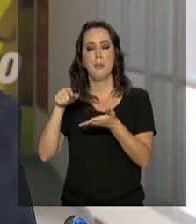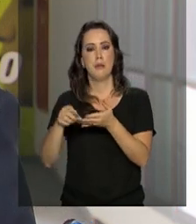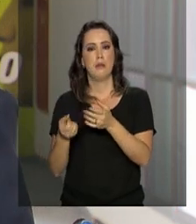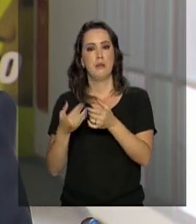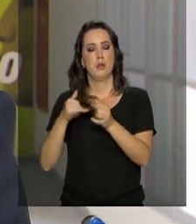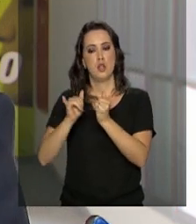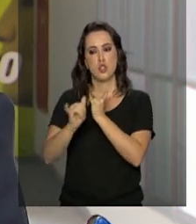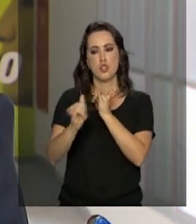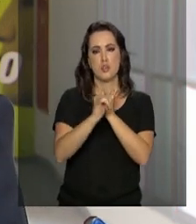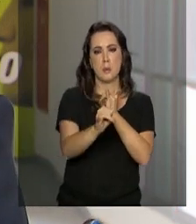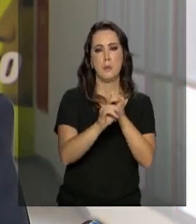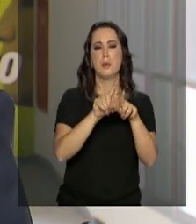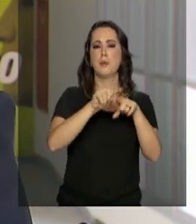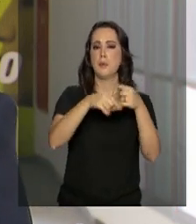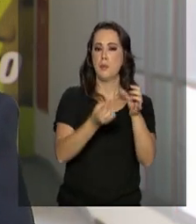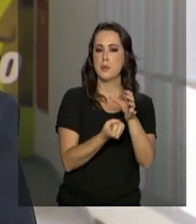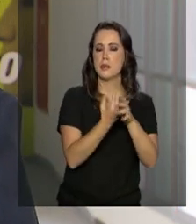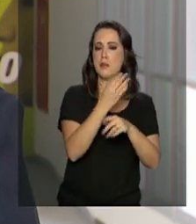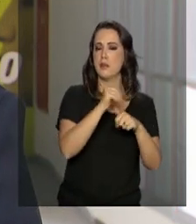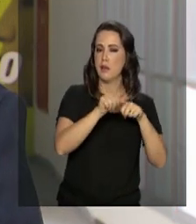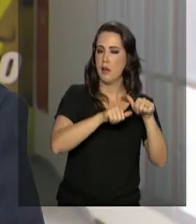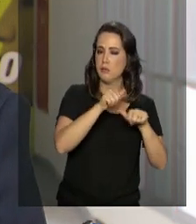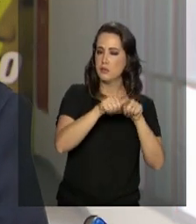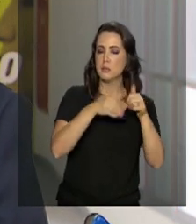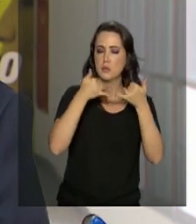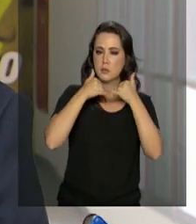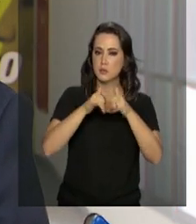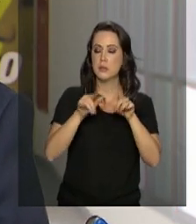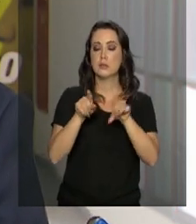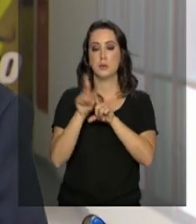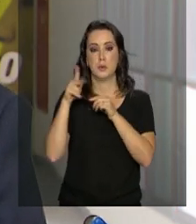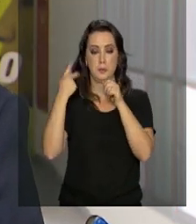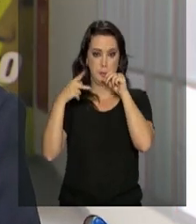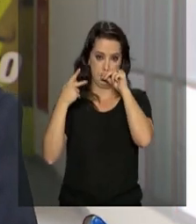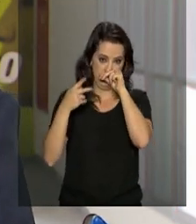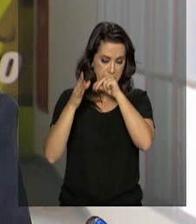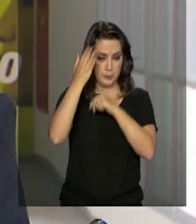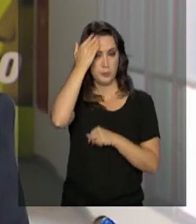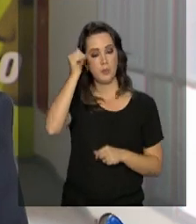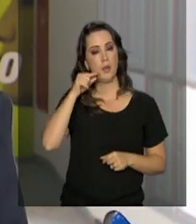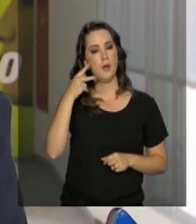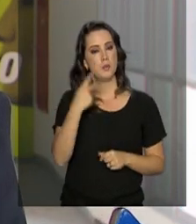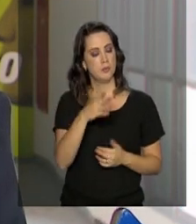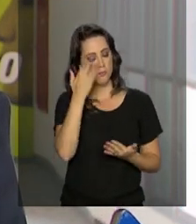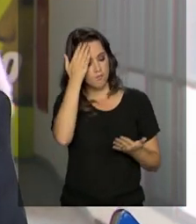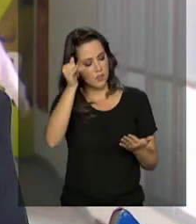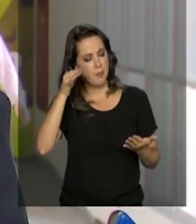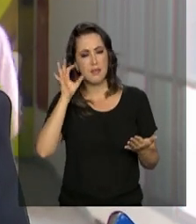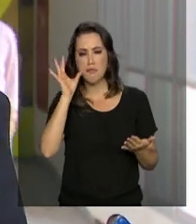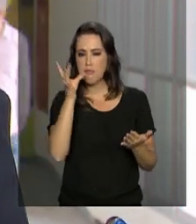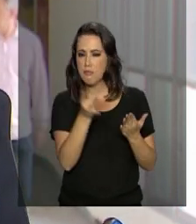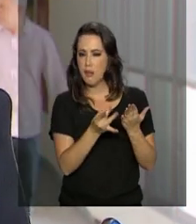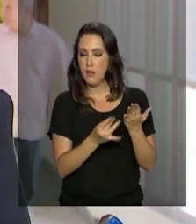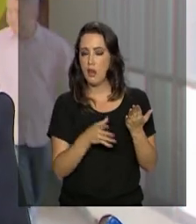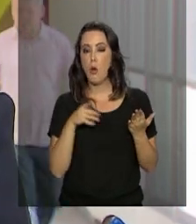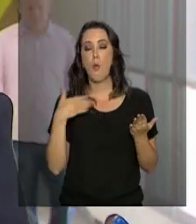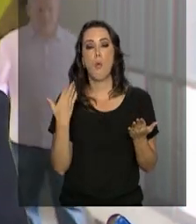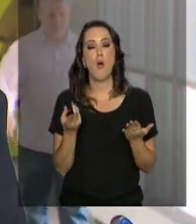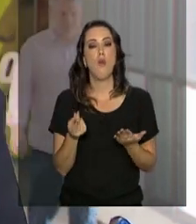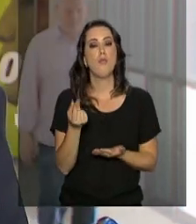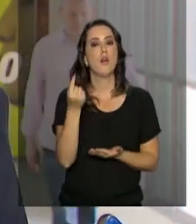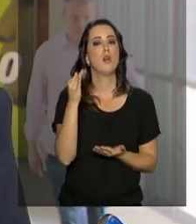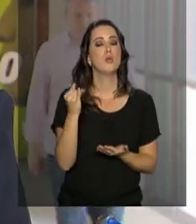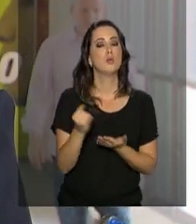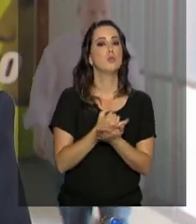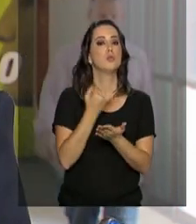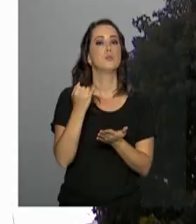a transmissão e sobretudo a política públicos o consumidor vai ter nas suas mãos saber quanto está pagando para a